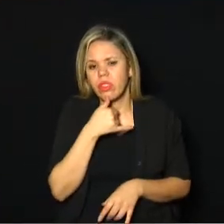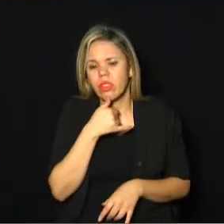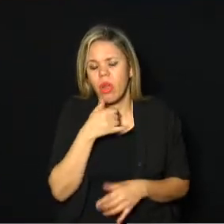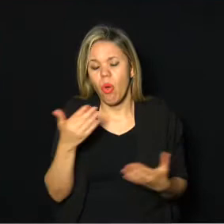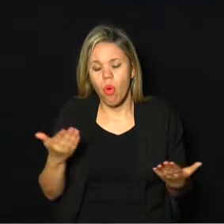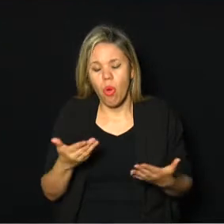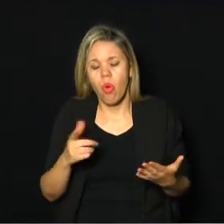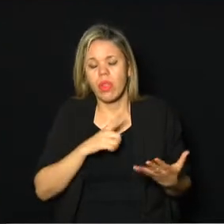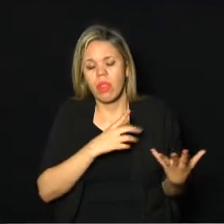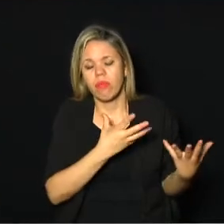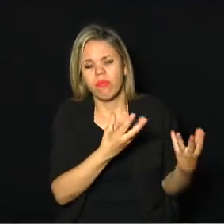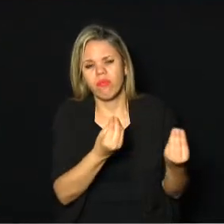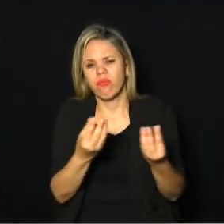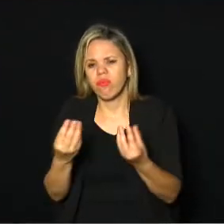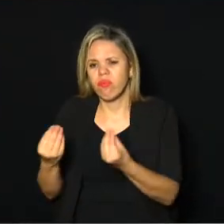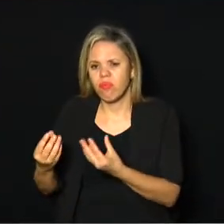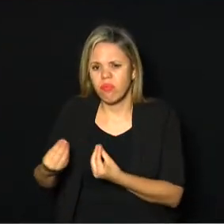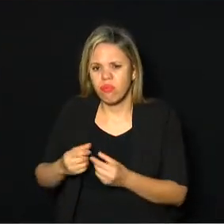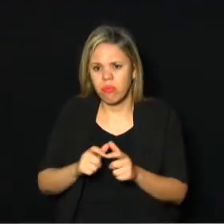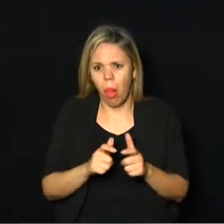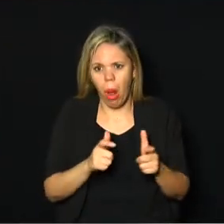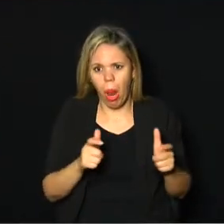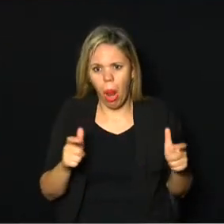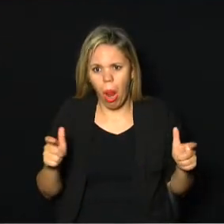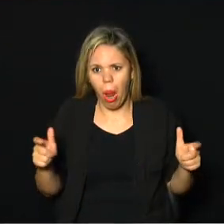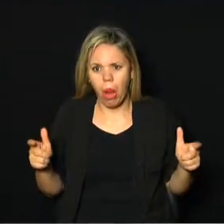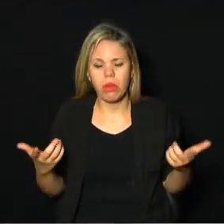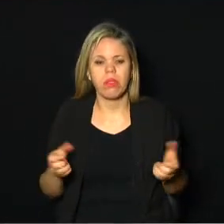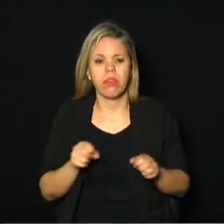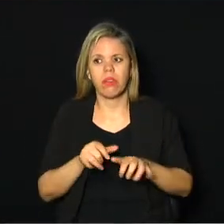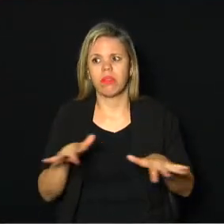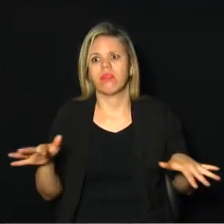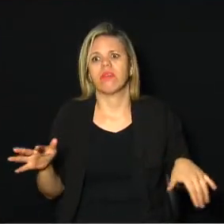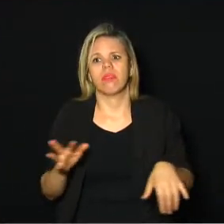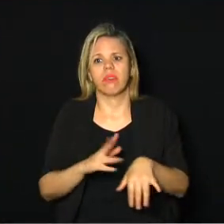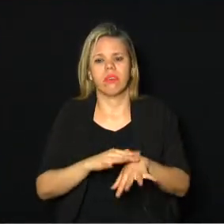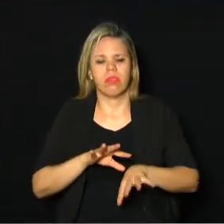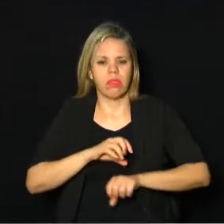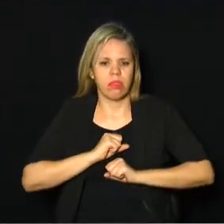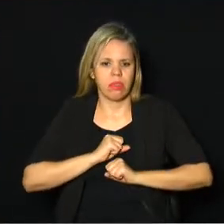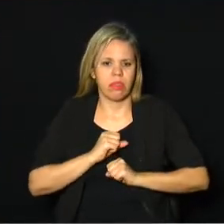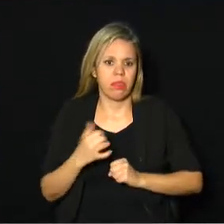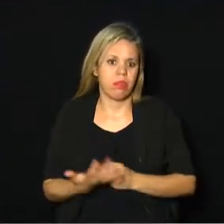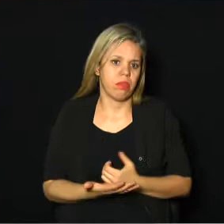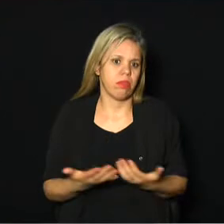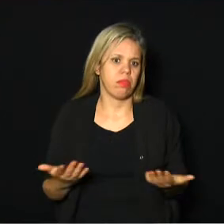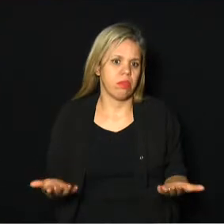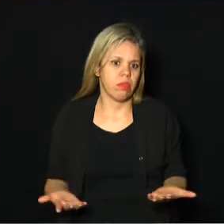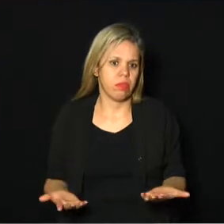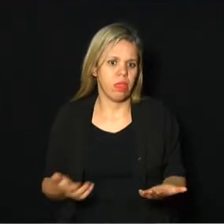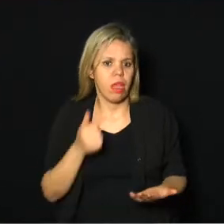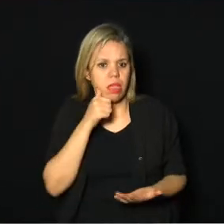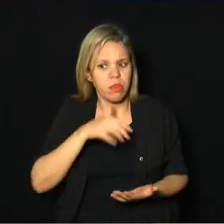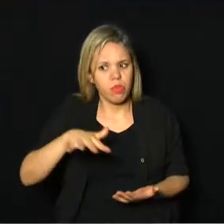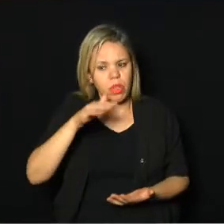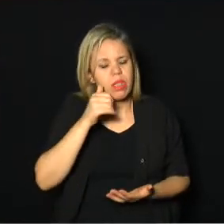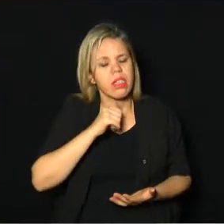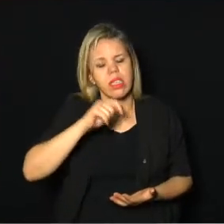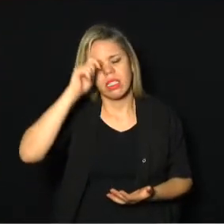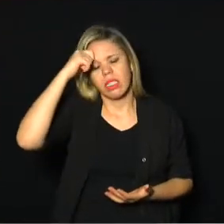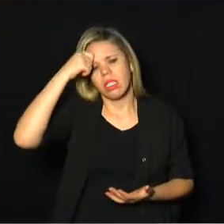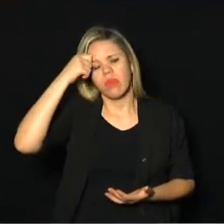está tendo aí maior contágio aqui na cidade de Campinas, as regiões periféricas, as mulheres negras, mulheres